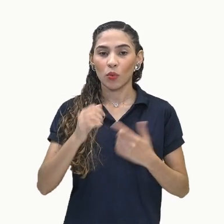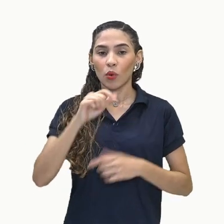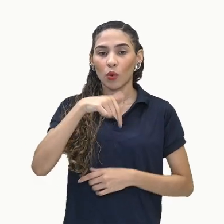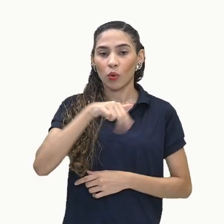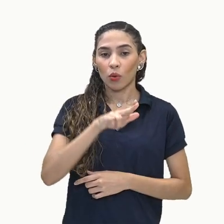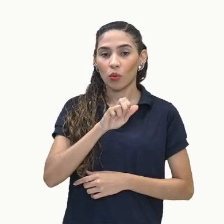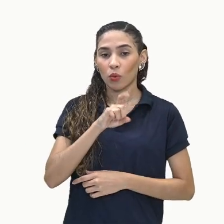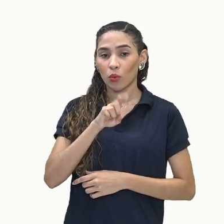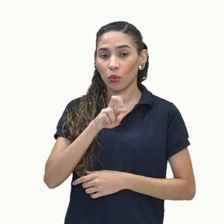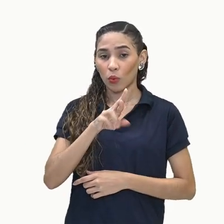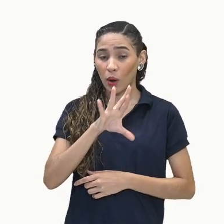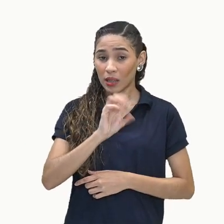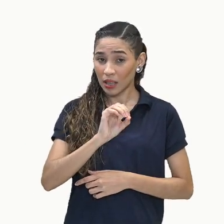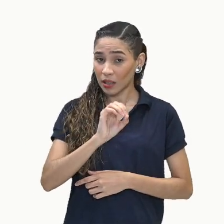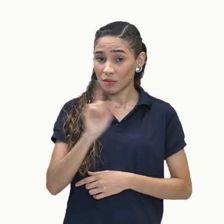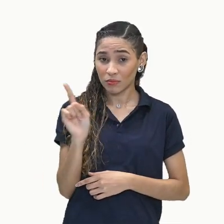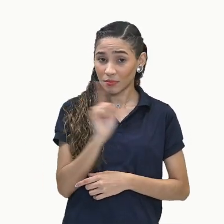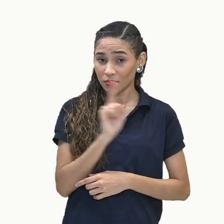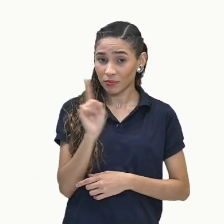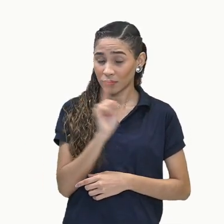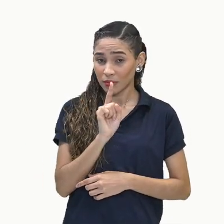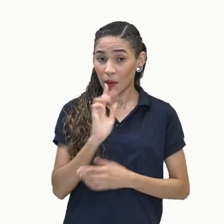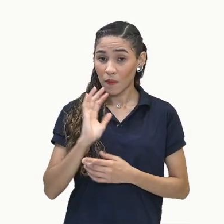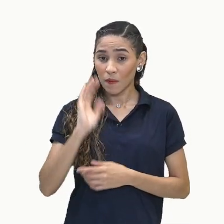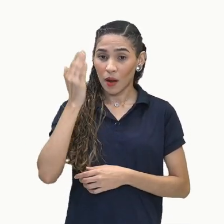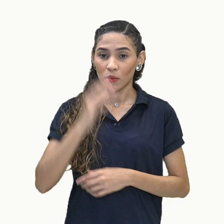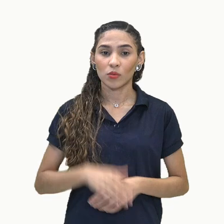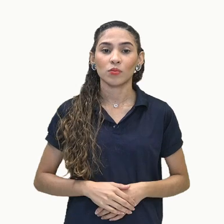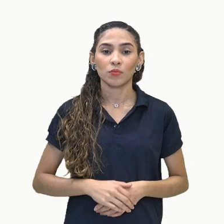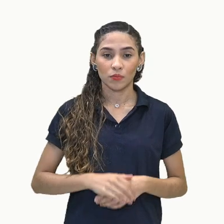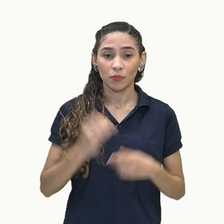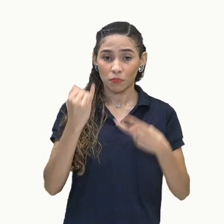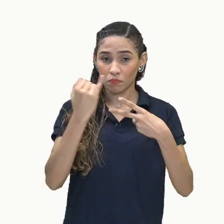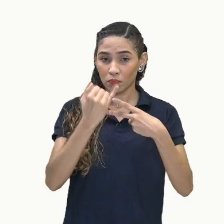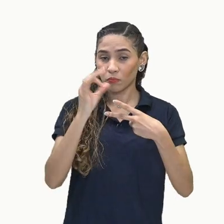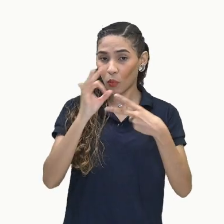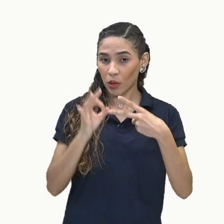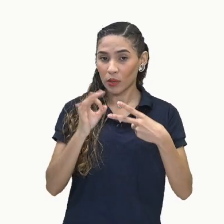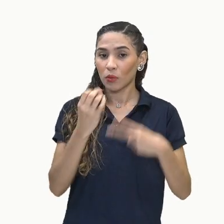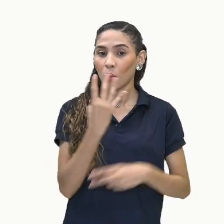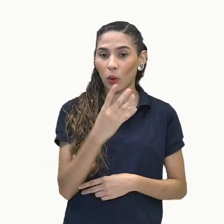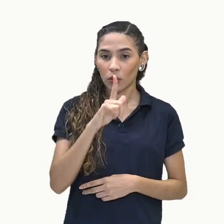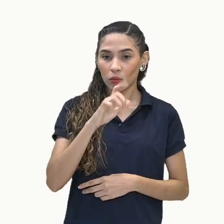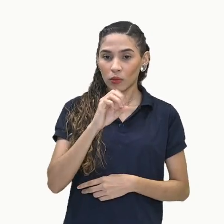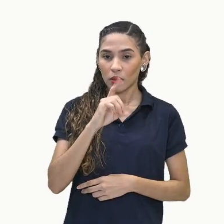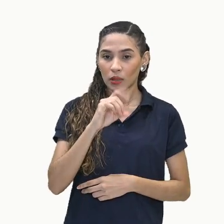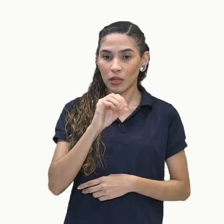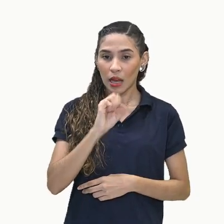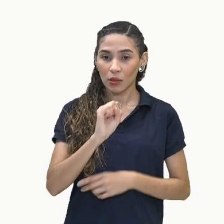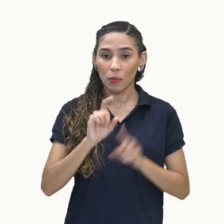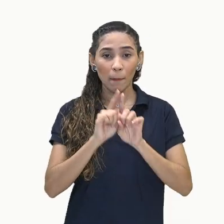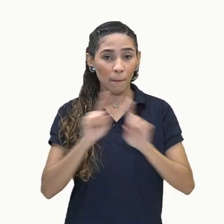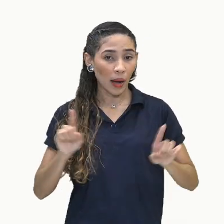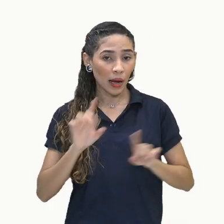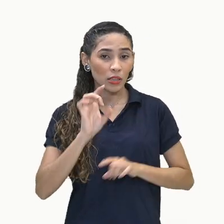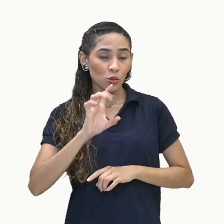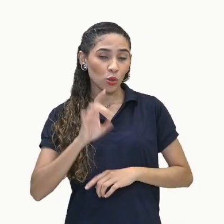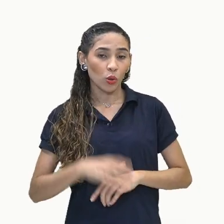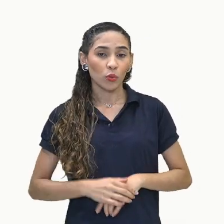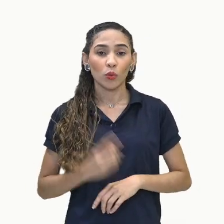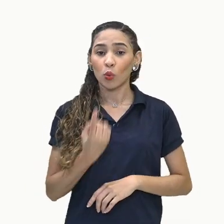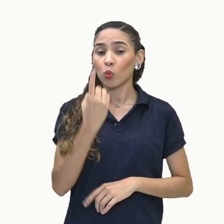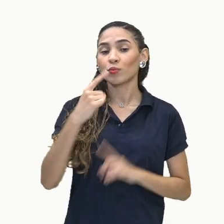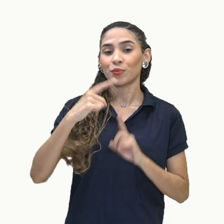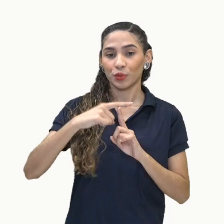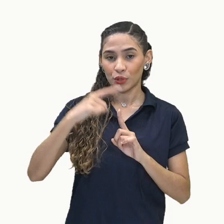O quadrado, ele é, sim, um polígono com 4 lados, tá? Mas ele é apenas um tipo